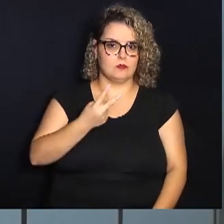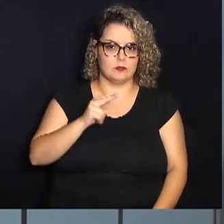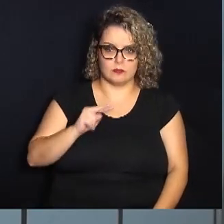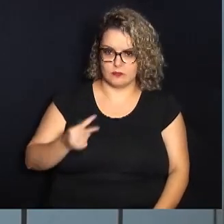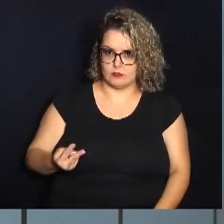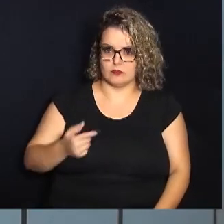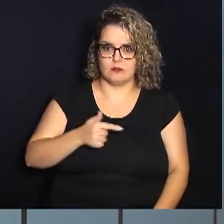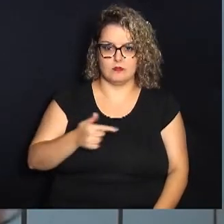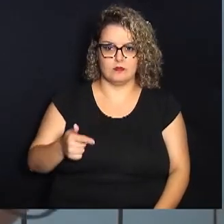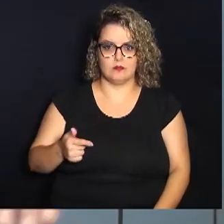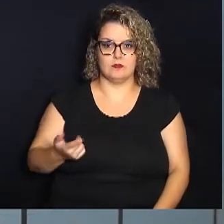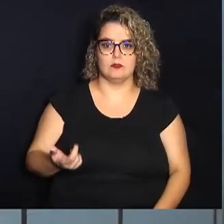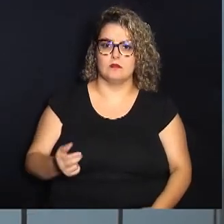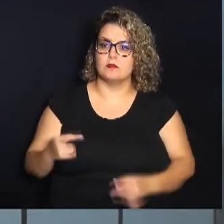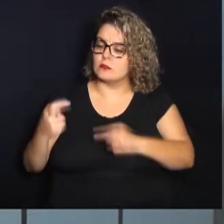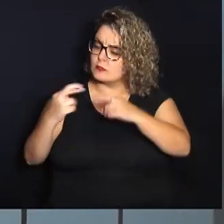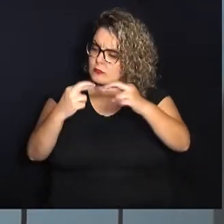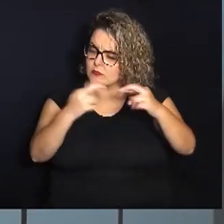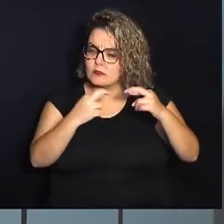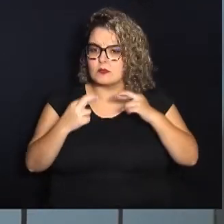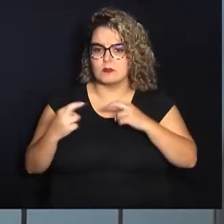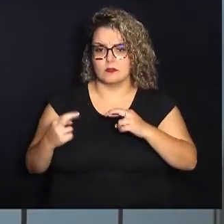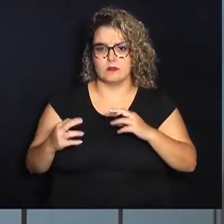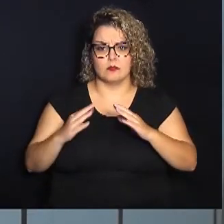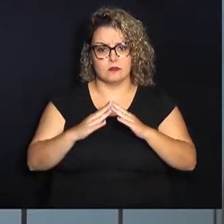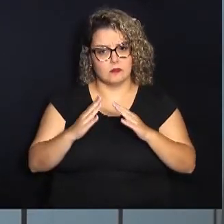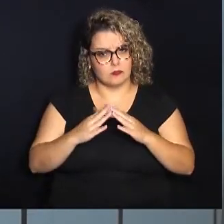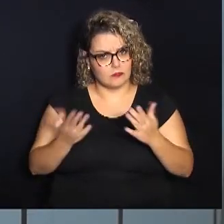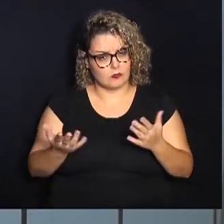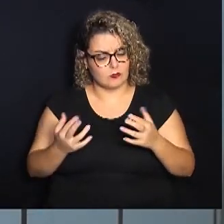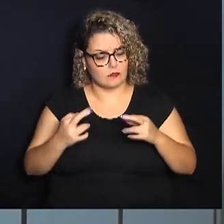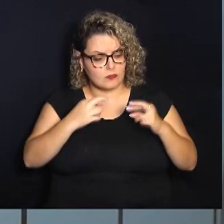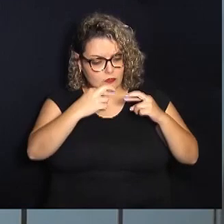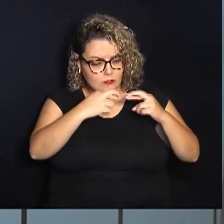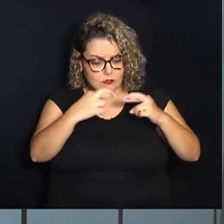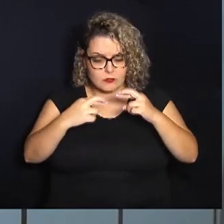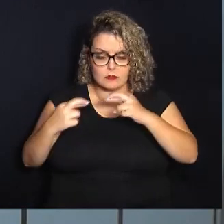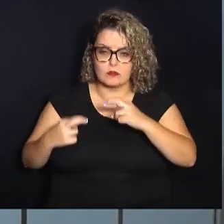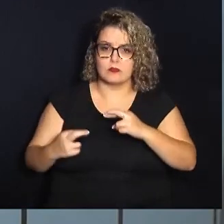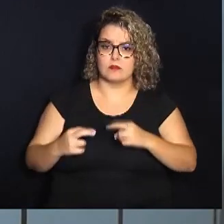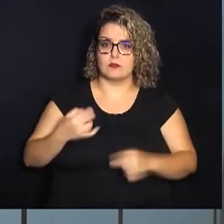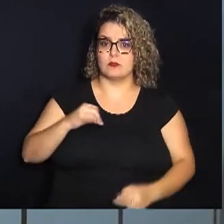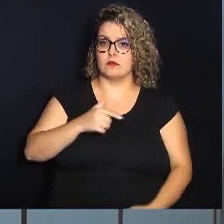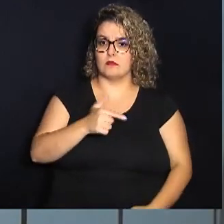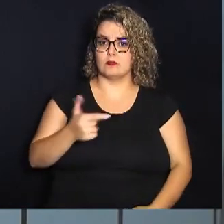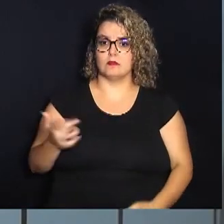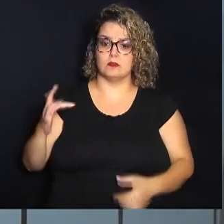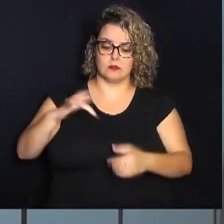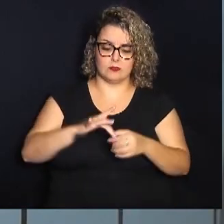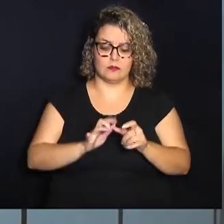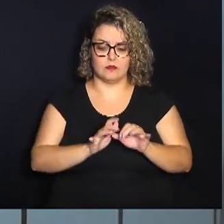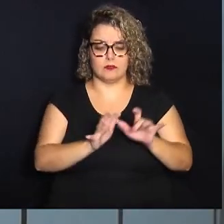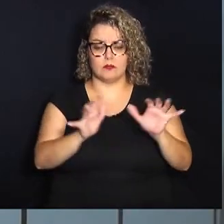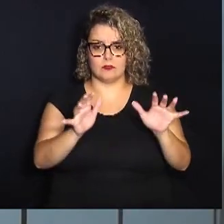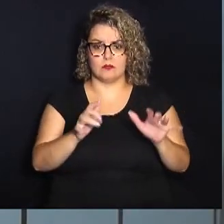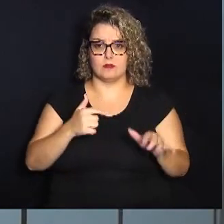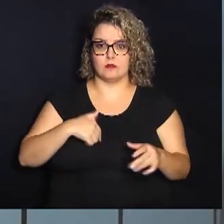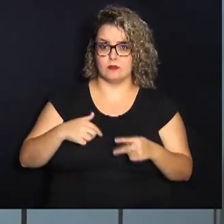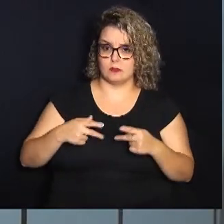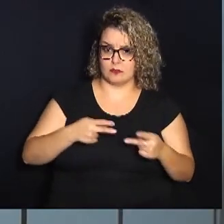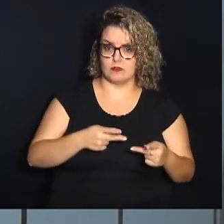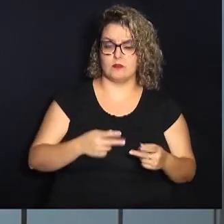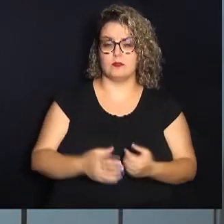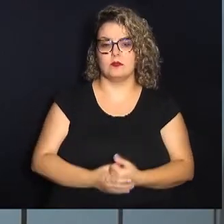para fazer uma varredura na tua casa, para ver se não temos criador de mosquitos. Eu visitei